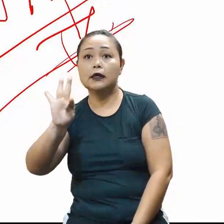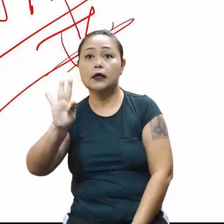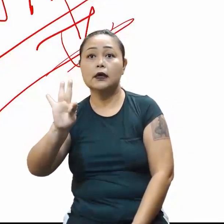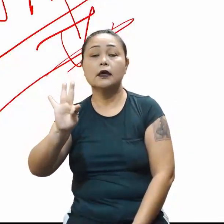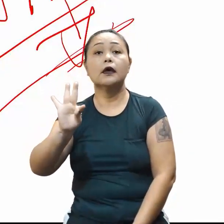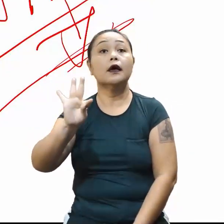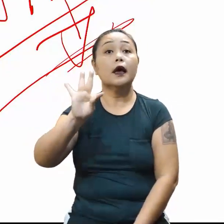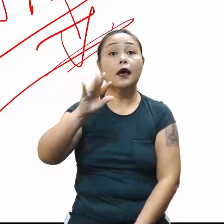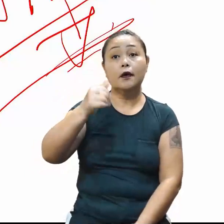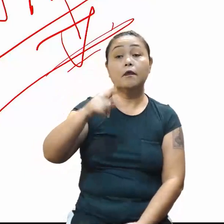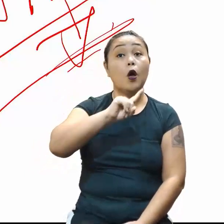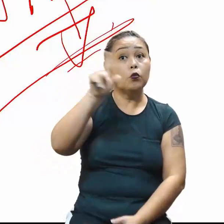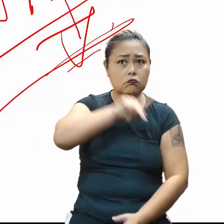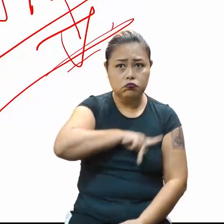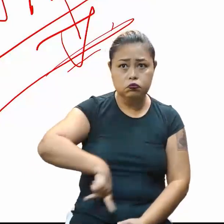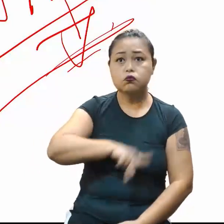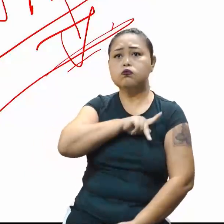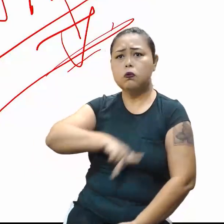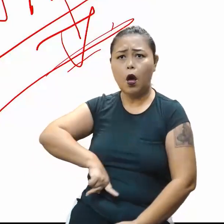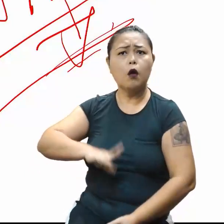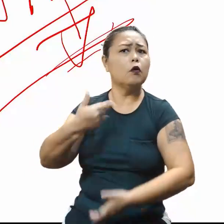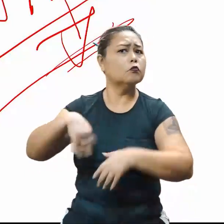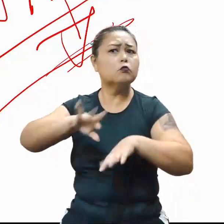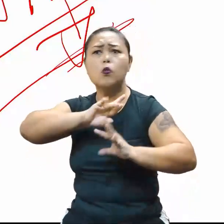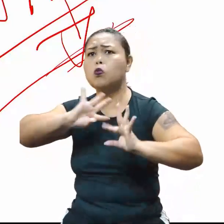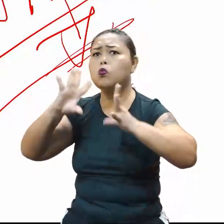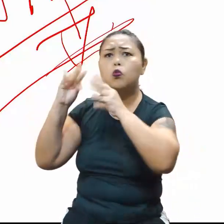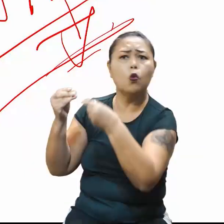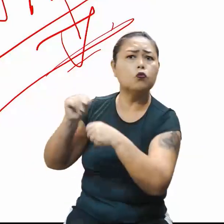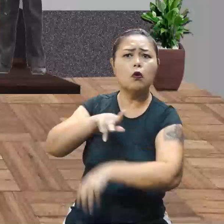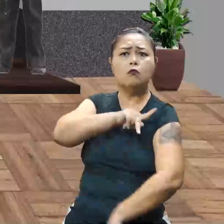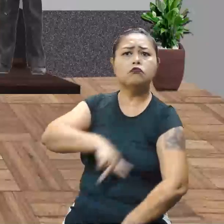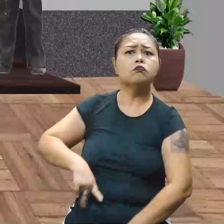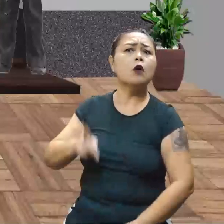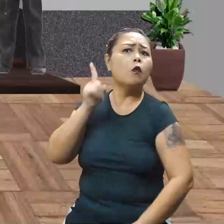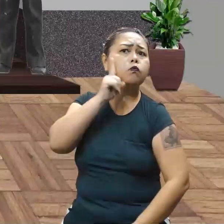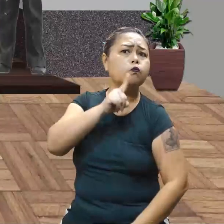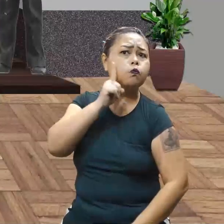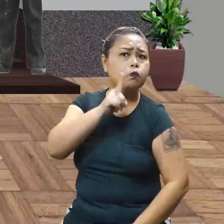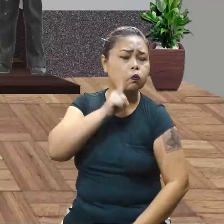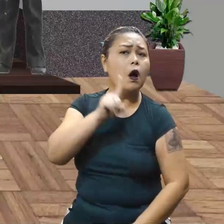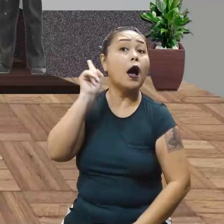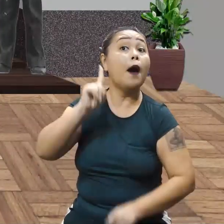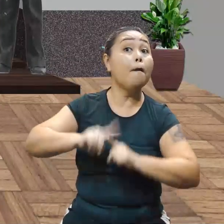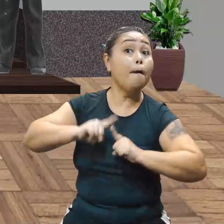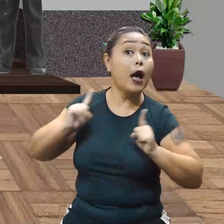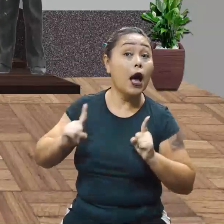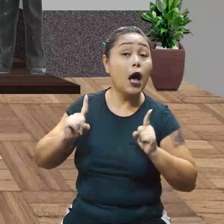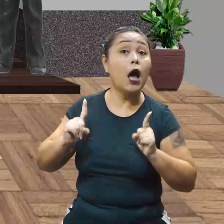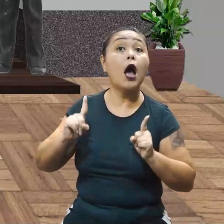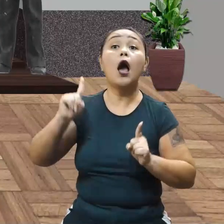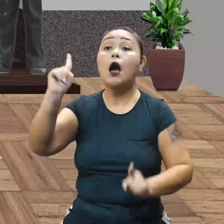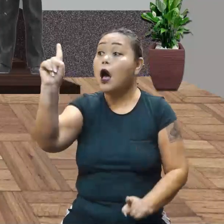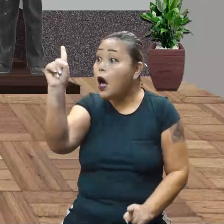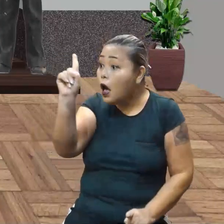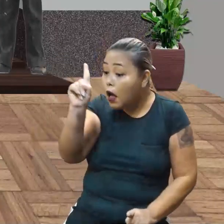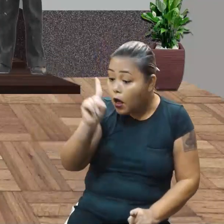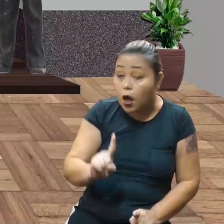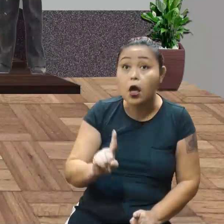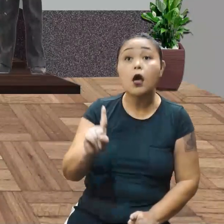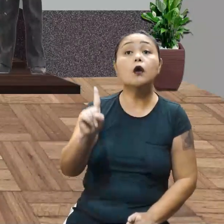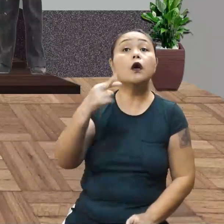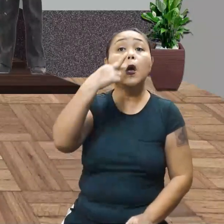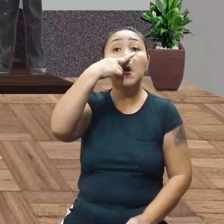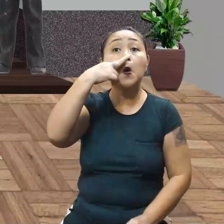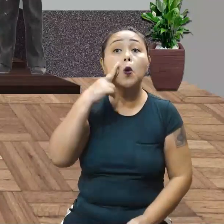vocês, eles são presidentes dos Estados Unidos. Todos eles aqui são presidentes dos Estados Unidos. Mas quem veio para cá com